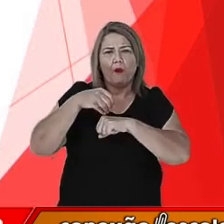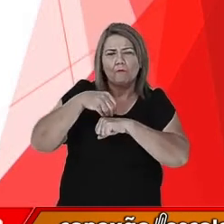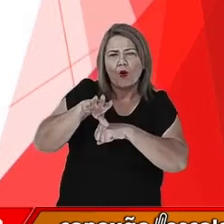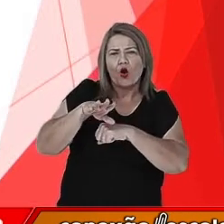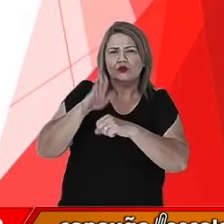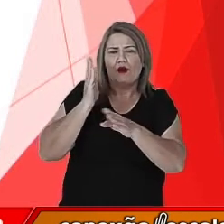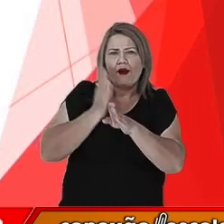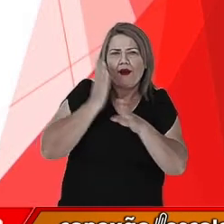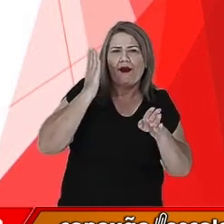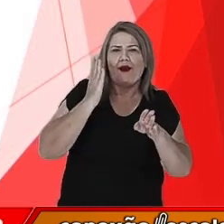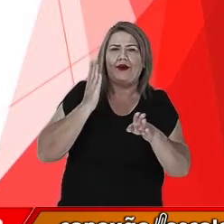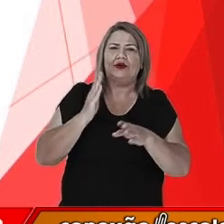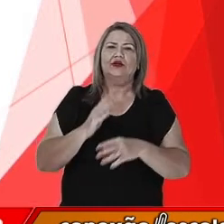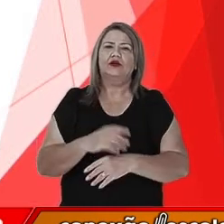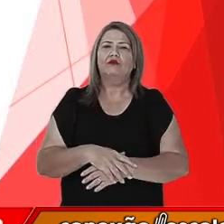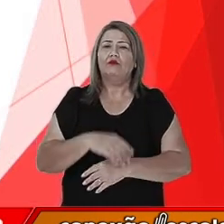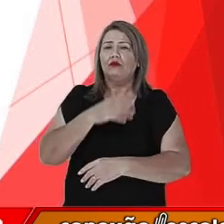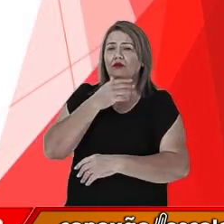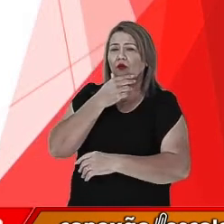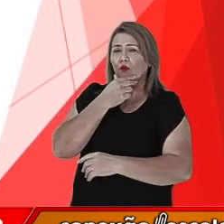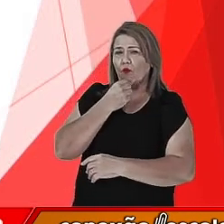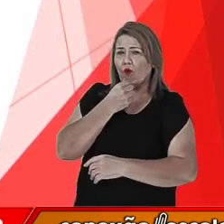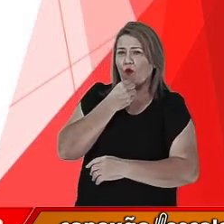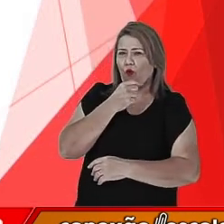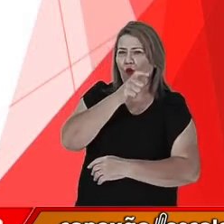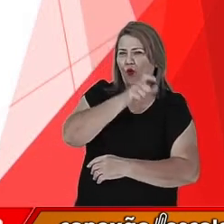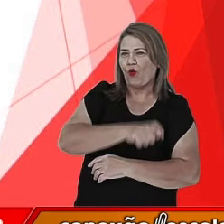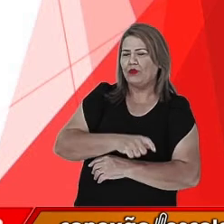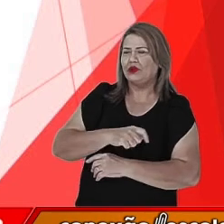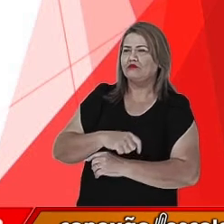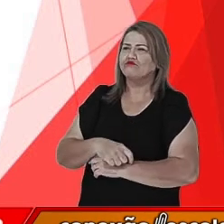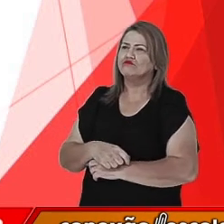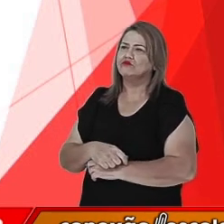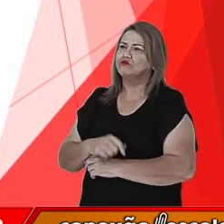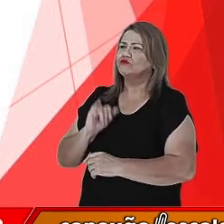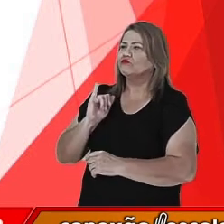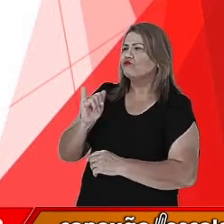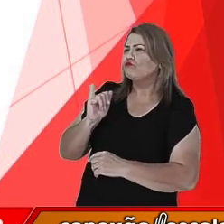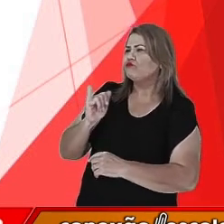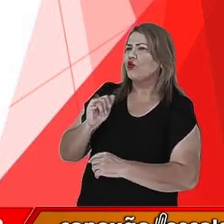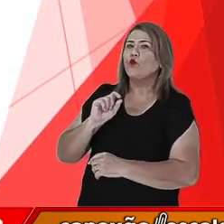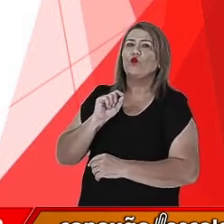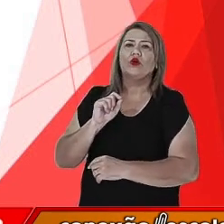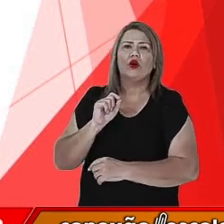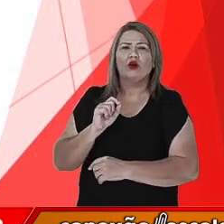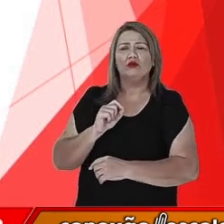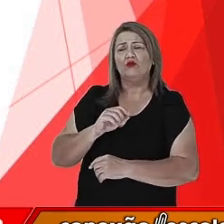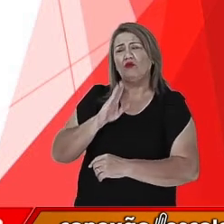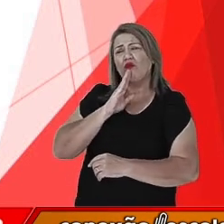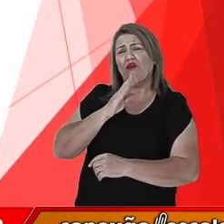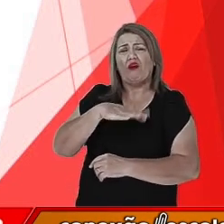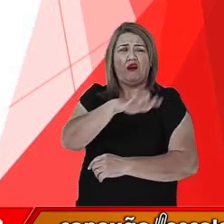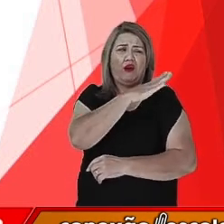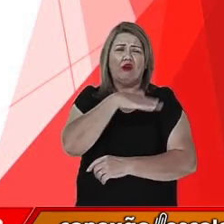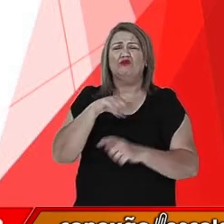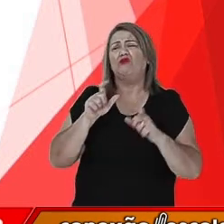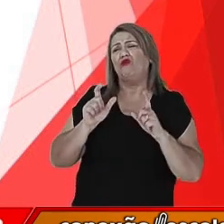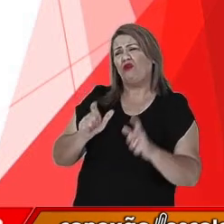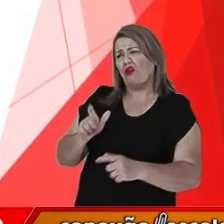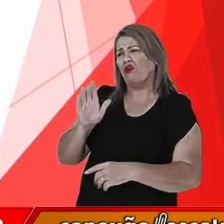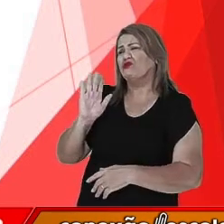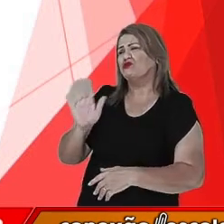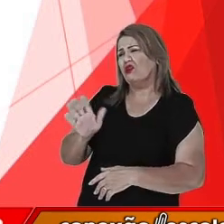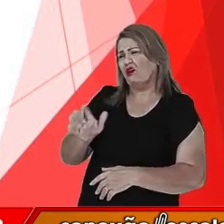revelações. Ele diz, o personagem, que conhece muito bem aquele lugar,